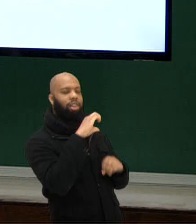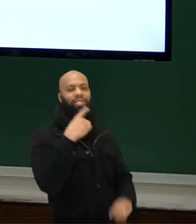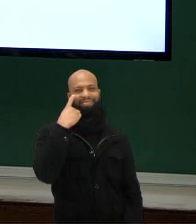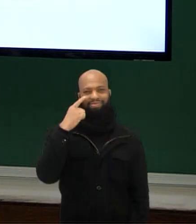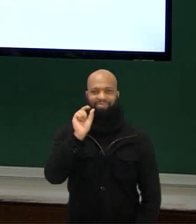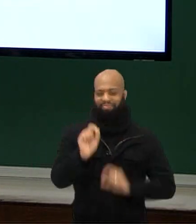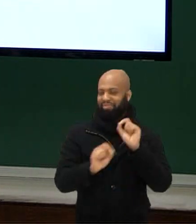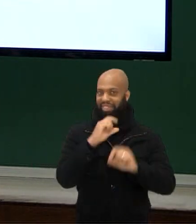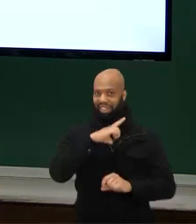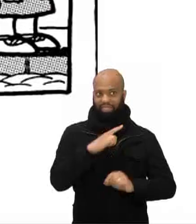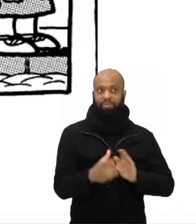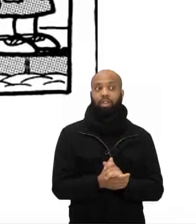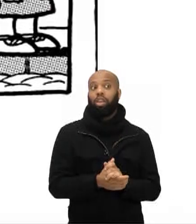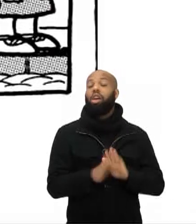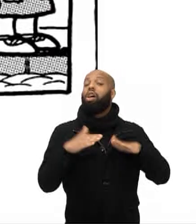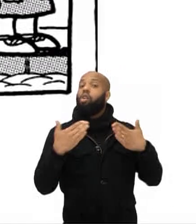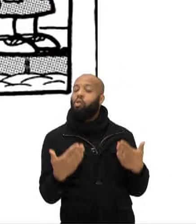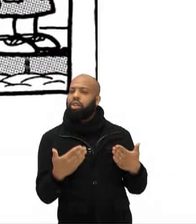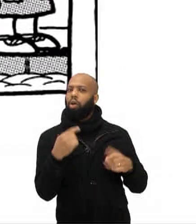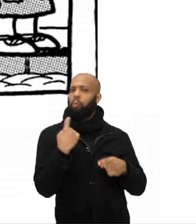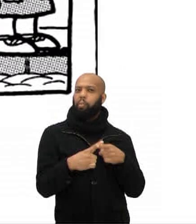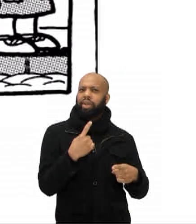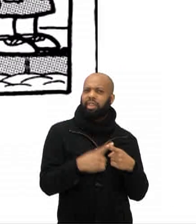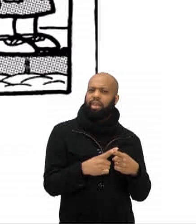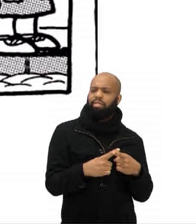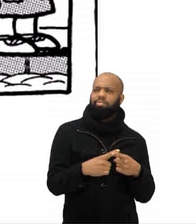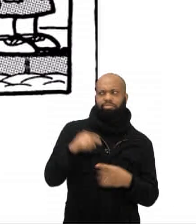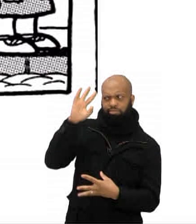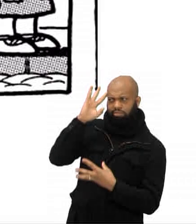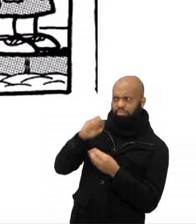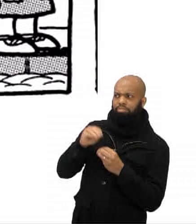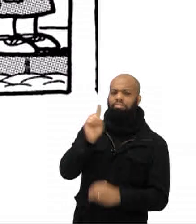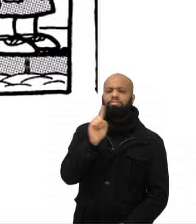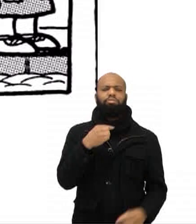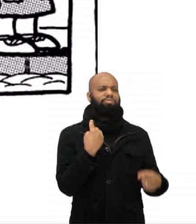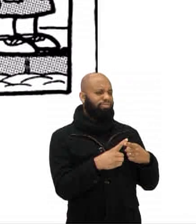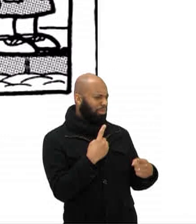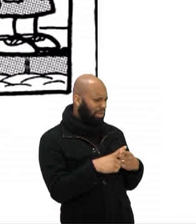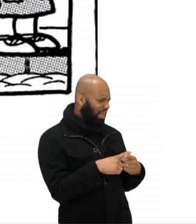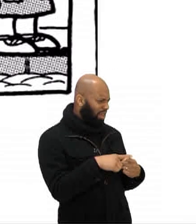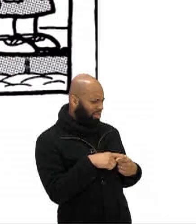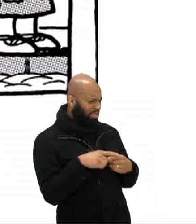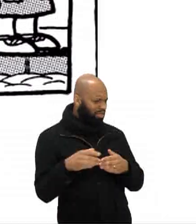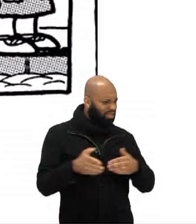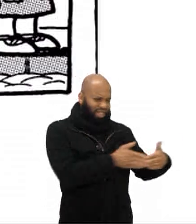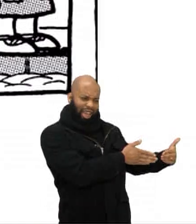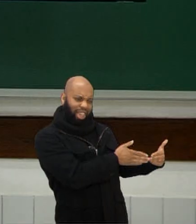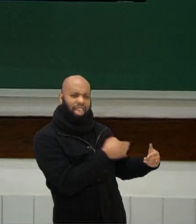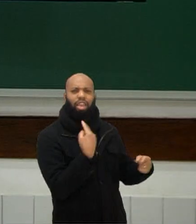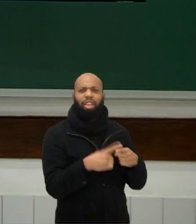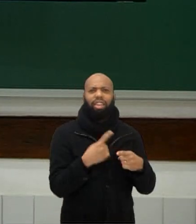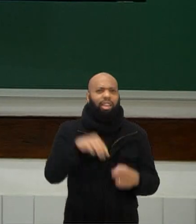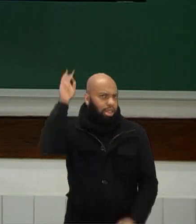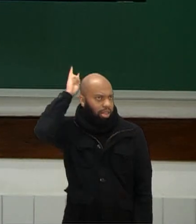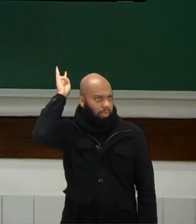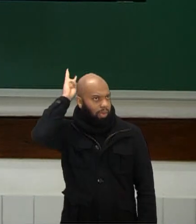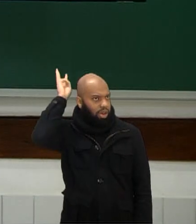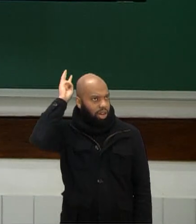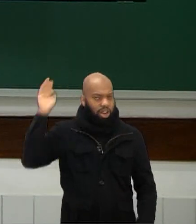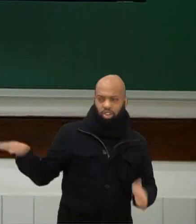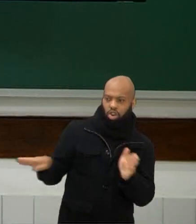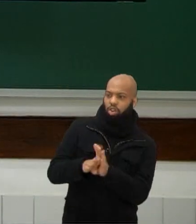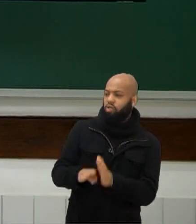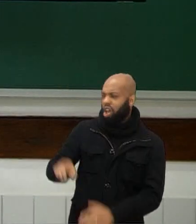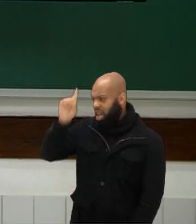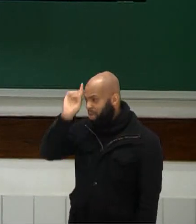trouxe para vocês. Aparentemente, porque ela não compreende porque deve sair do caminho. Afinal, o Cebolinha está chegando ali para ela